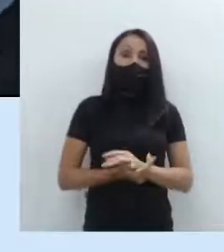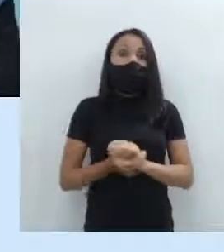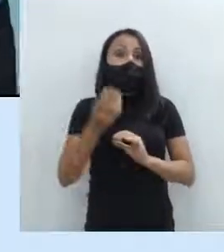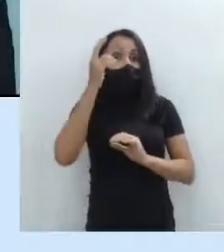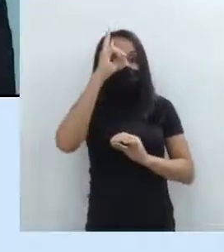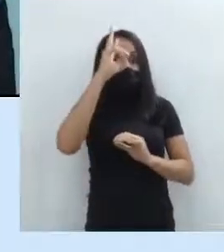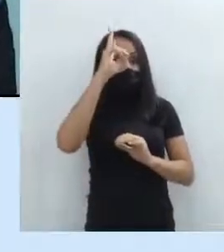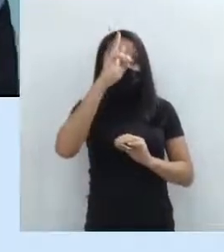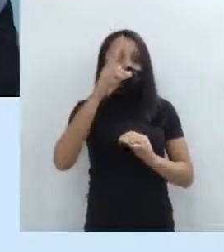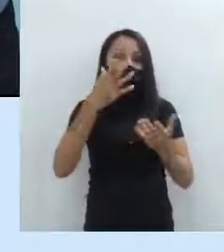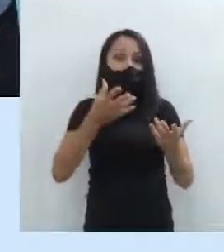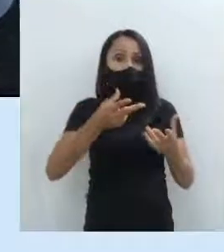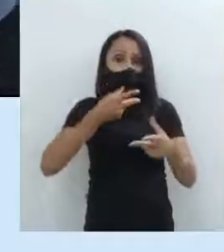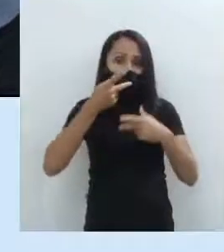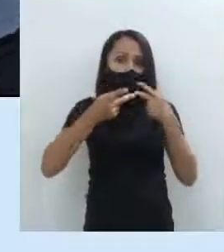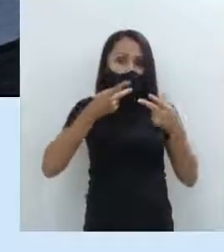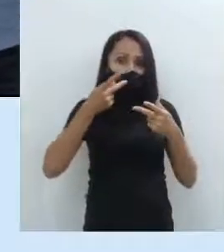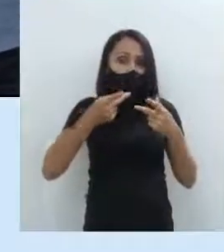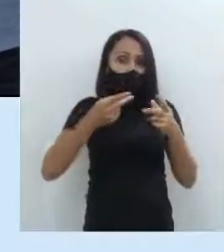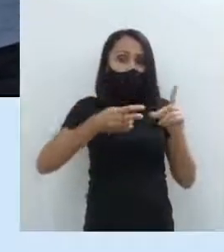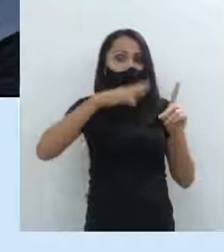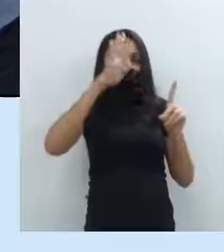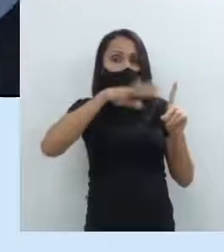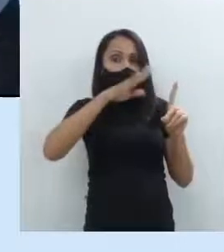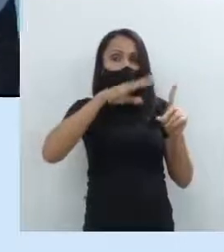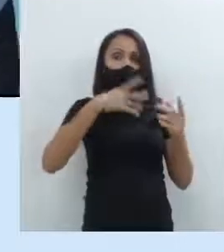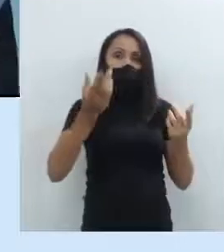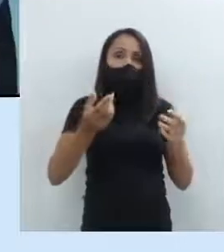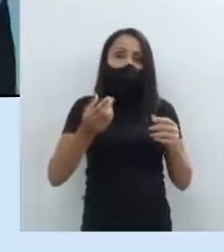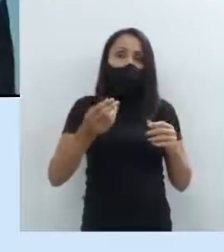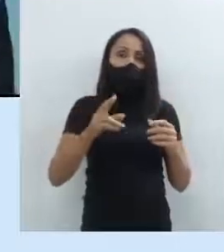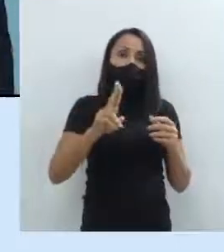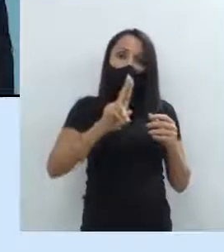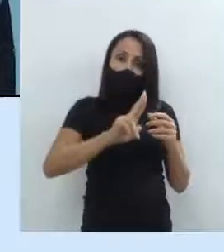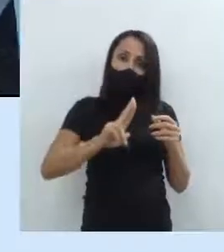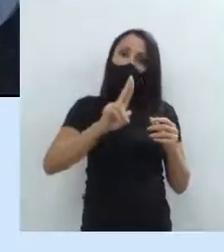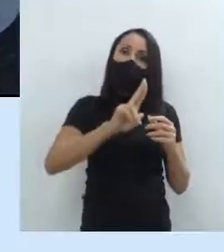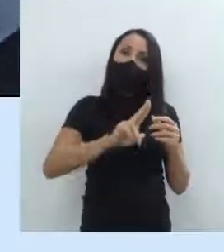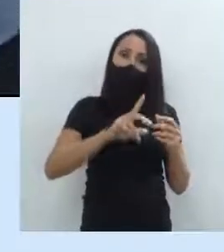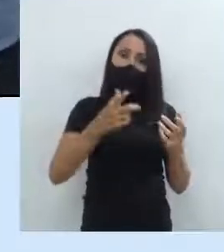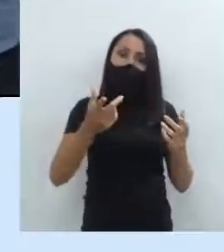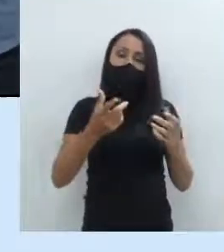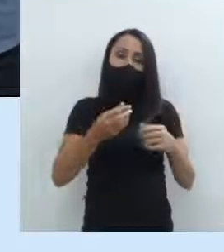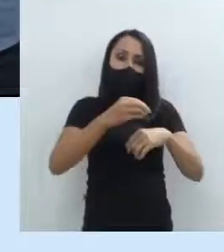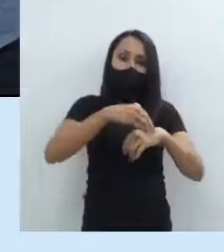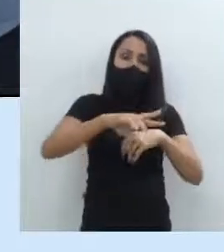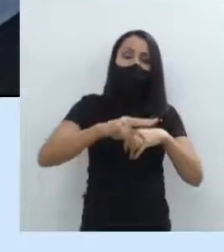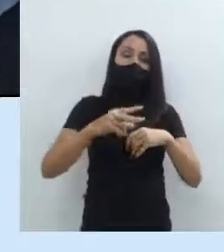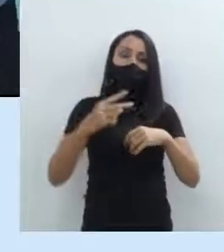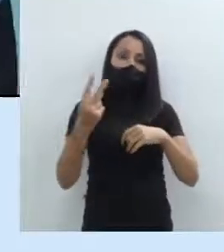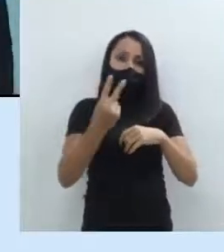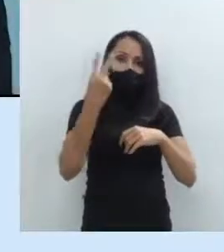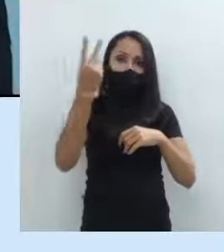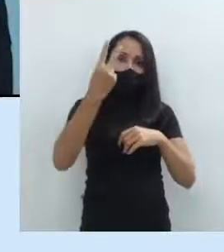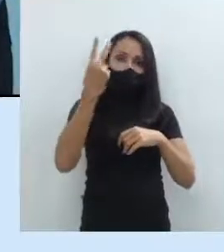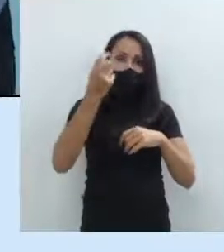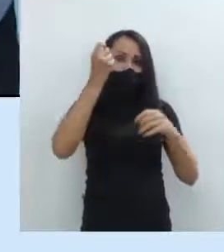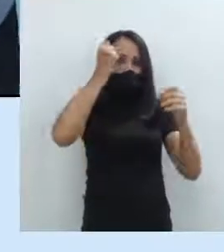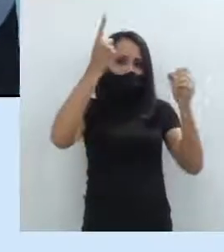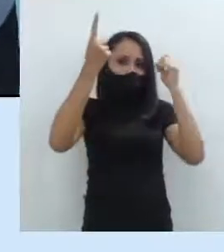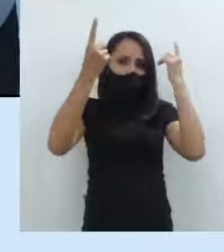do que a gente falou lá sobre o mito? O mito, ele é útil, ele vai transmitir valores, ele vai ser o ideal